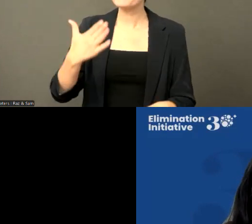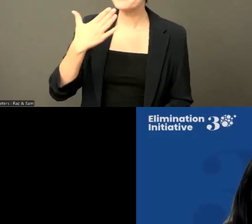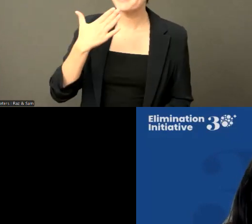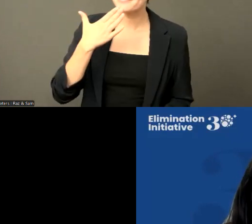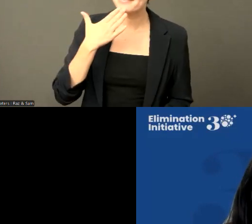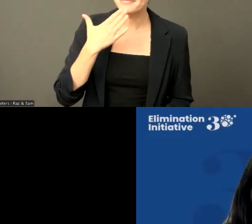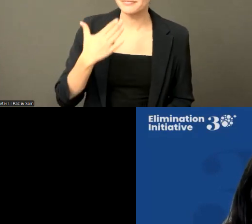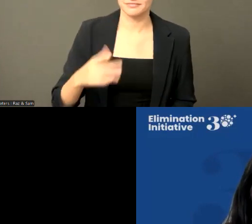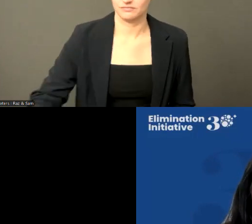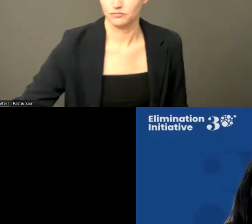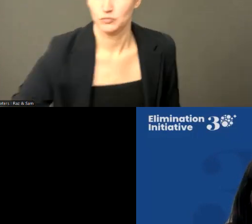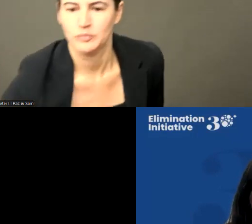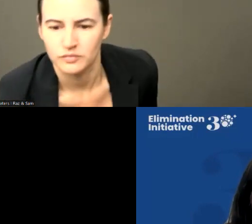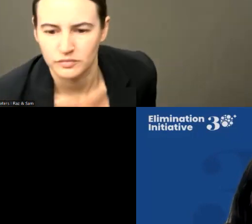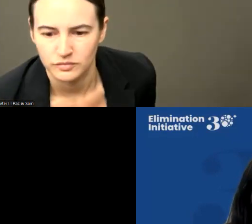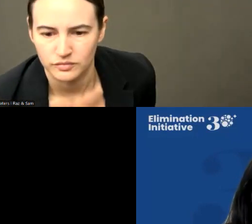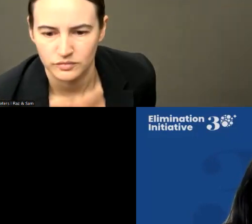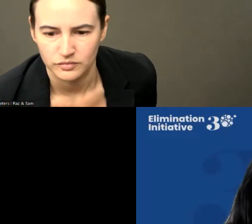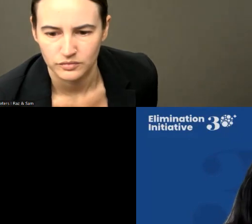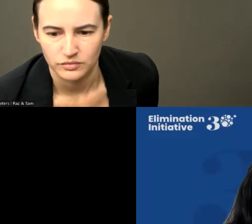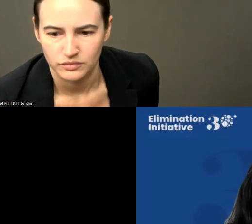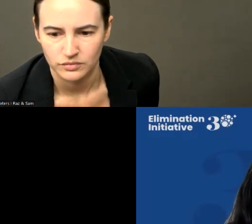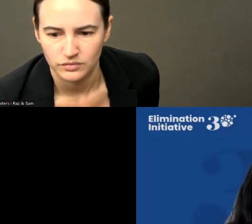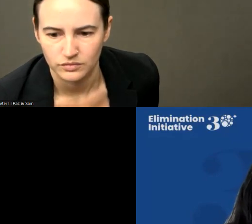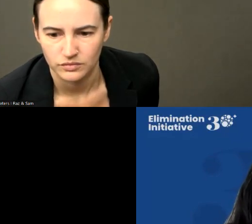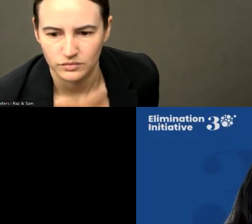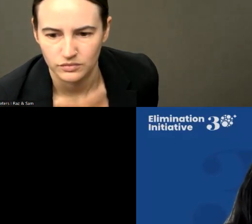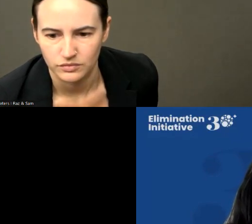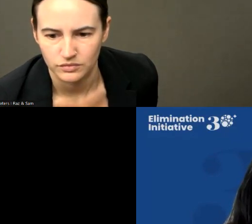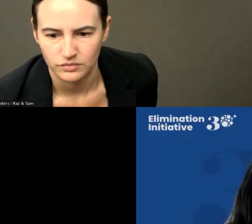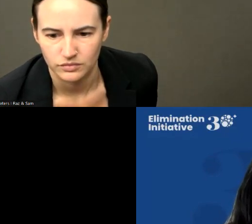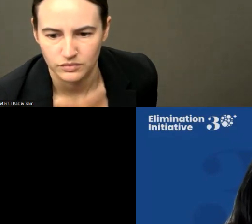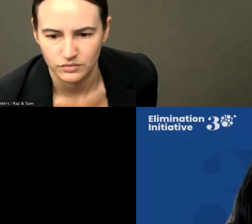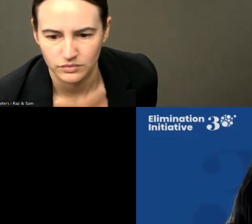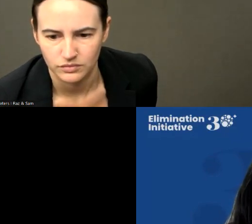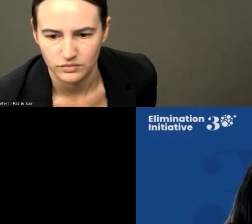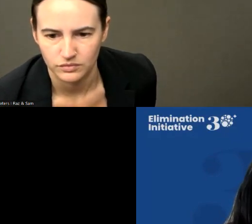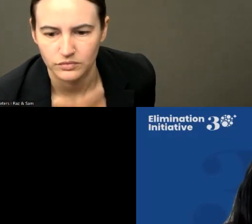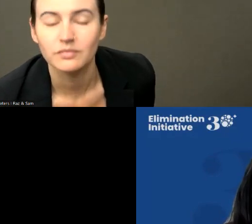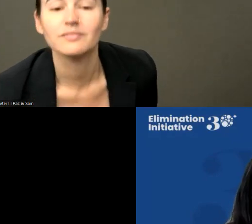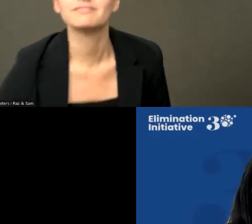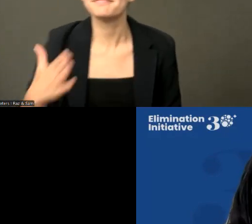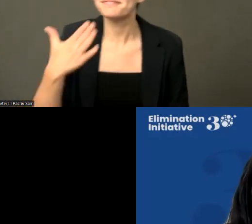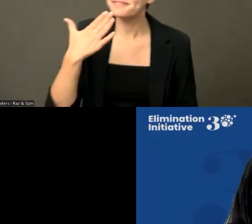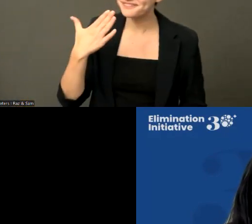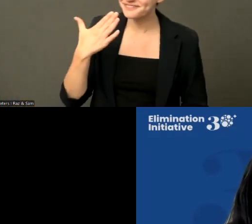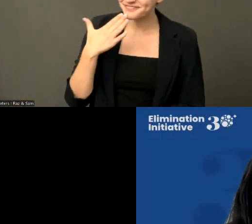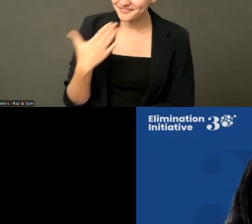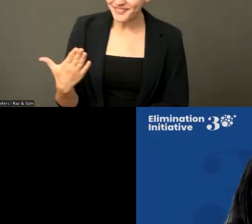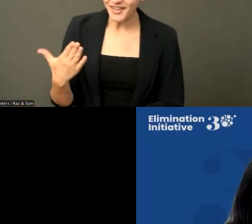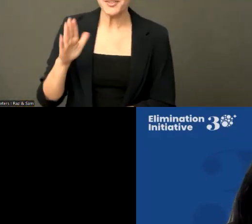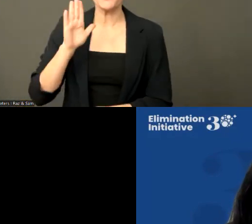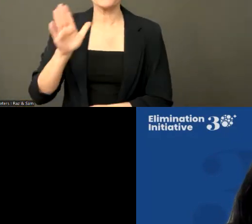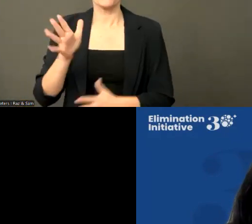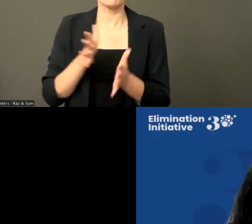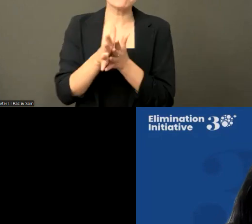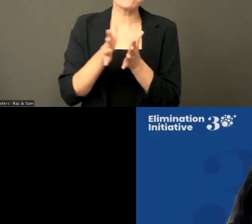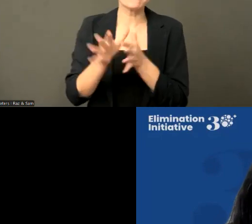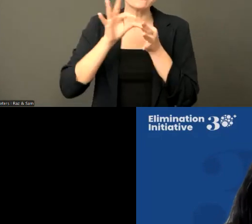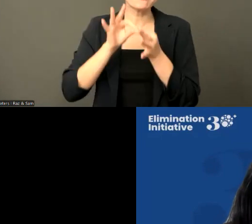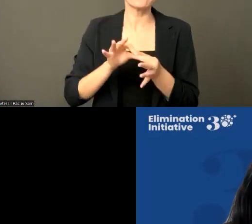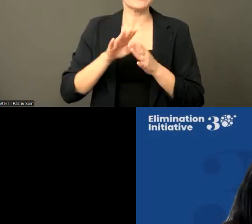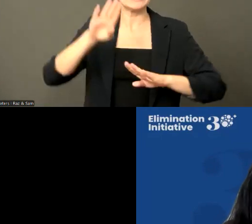Muito obrigada, Dr. Barbosa, por suas palavras que realmente nos entusiasmam. Então, na região